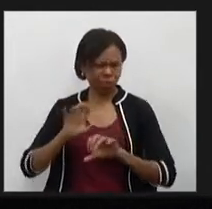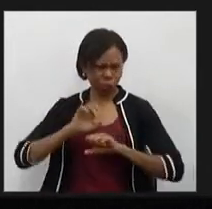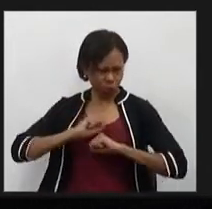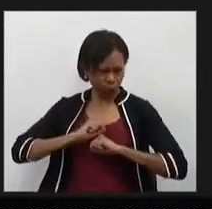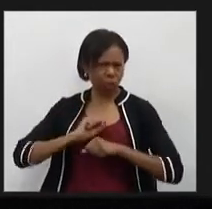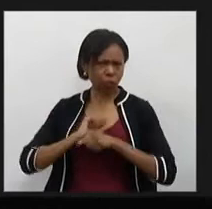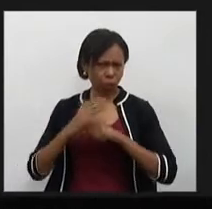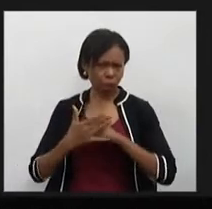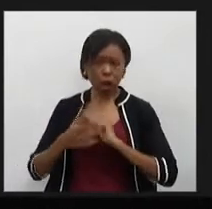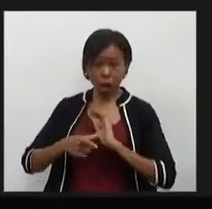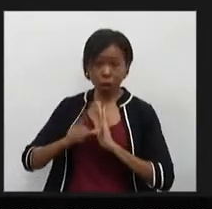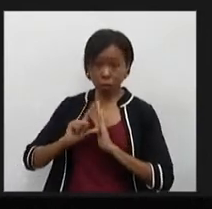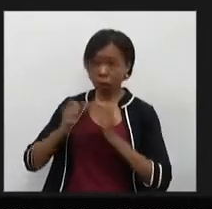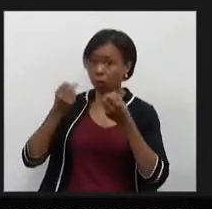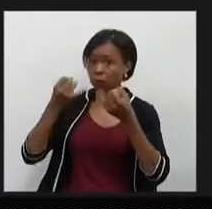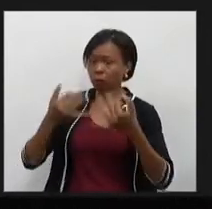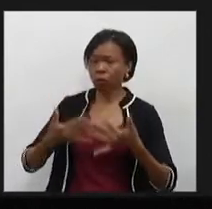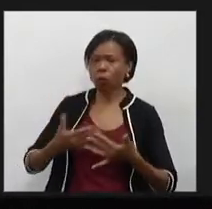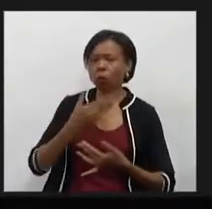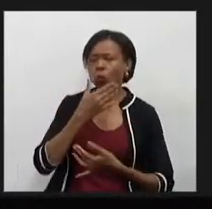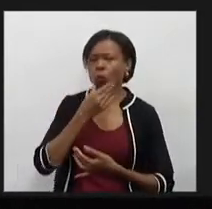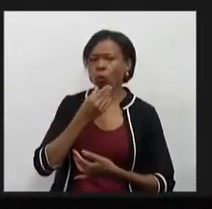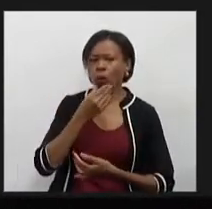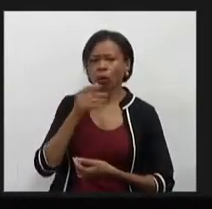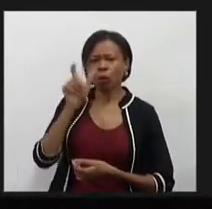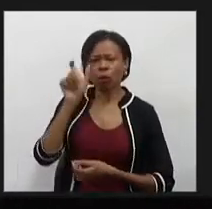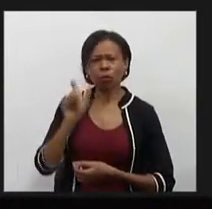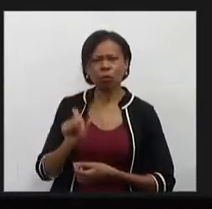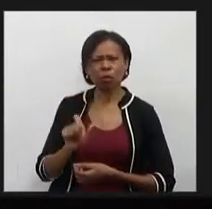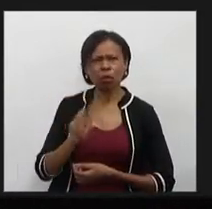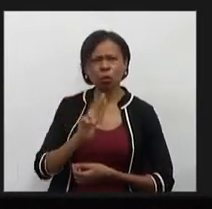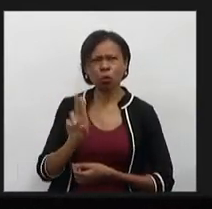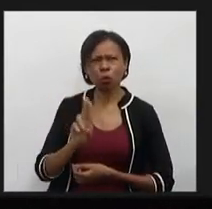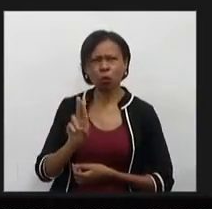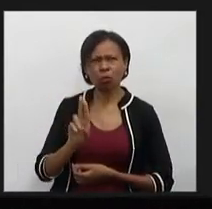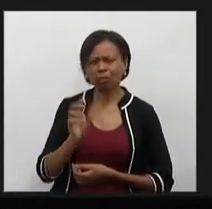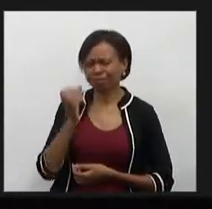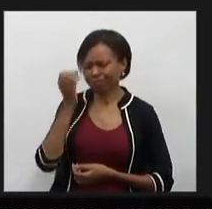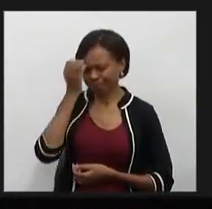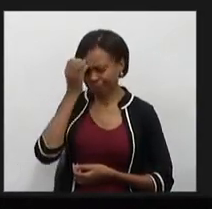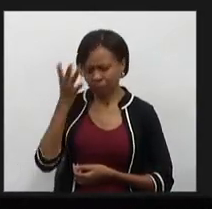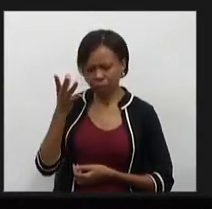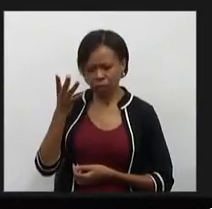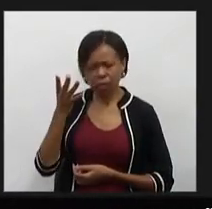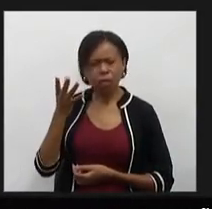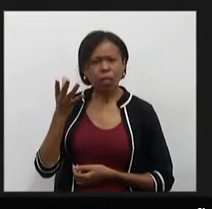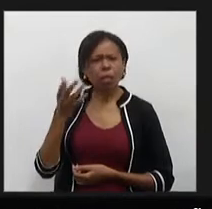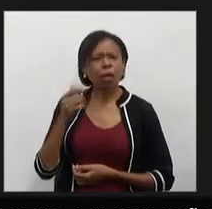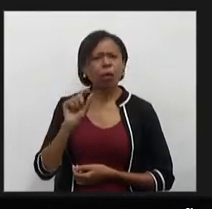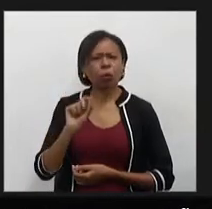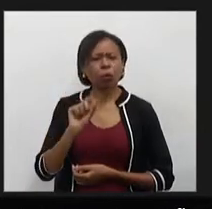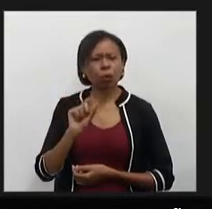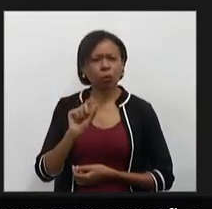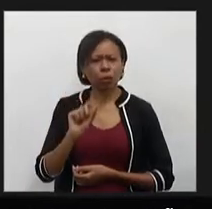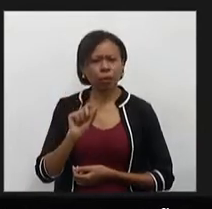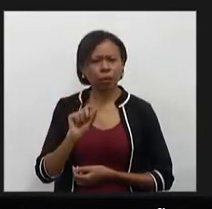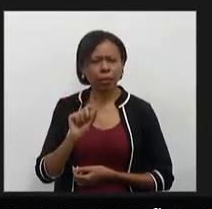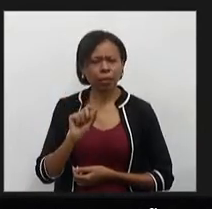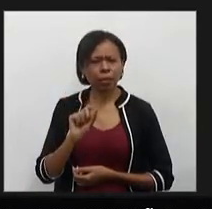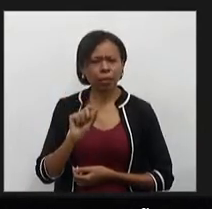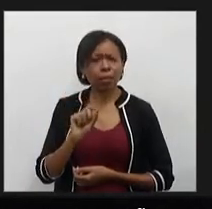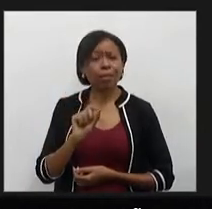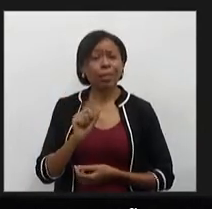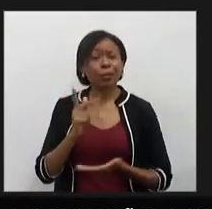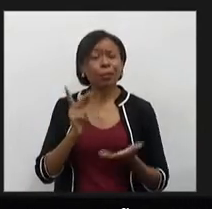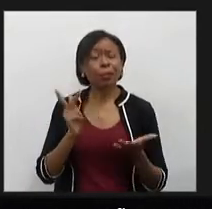esclarecida aqui, eu esqueci o nome da pessoa que chegou a falar, que são no contágio das pessoas que são